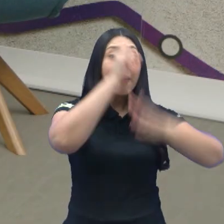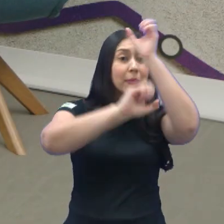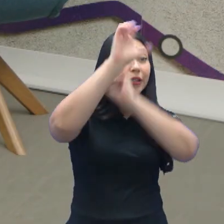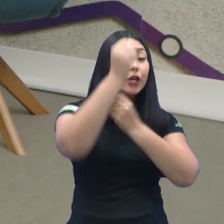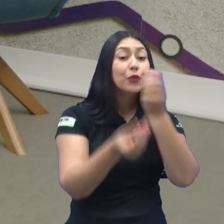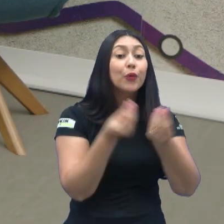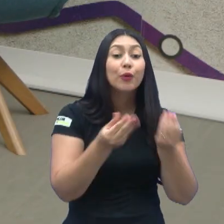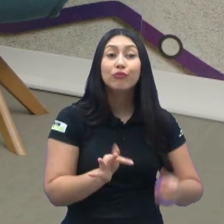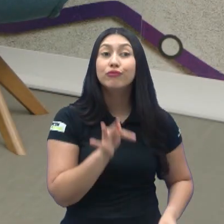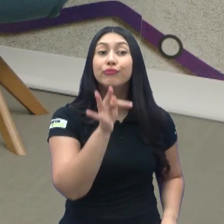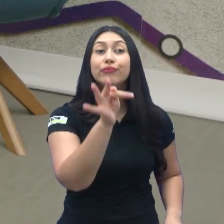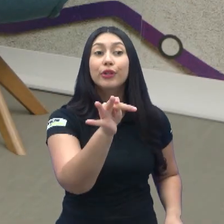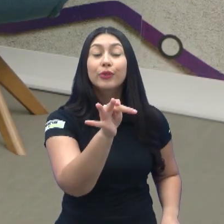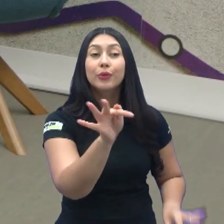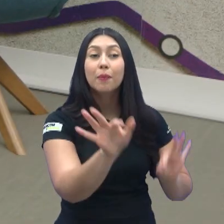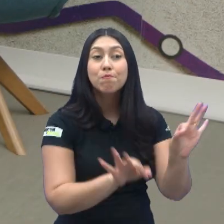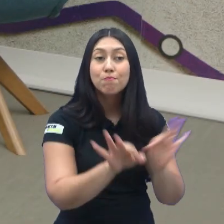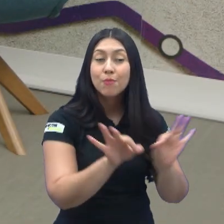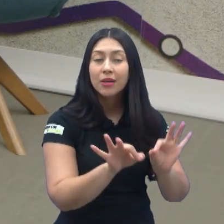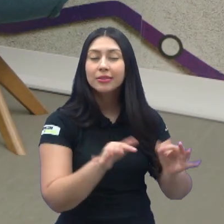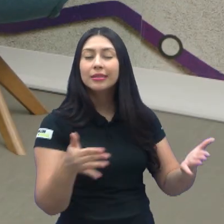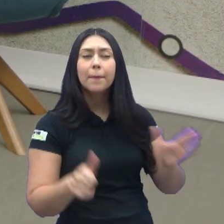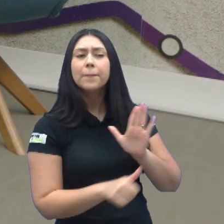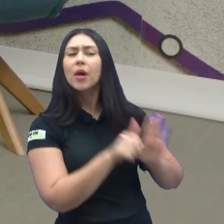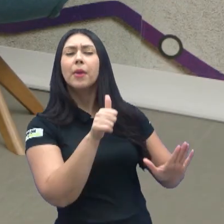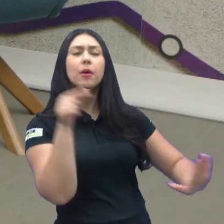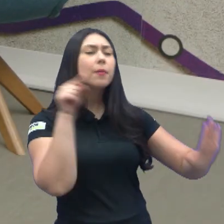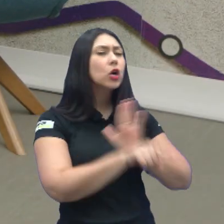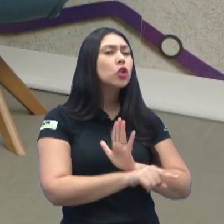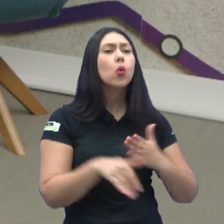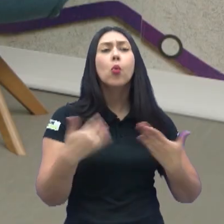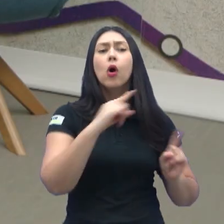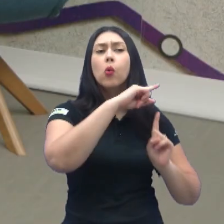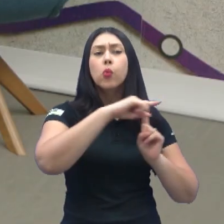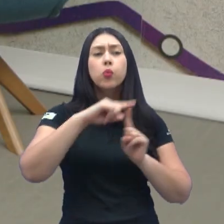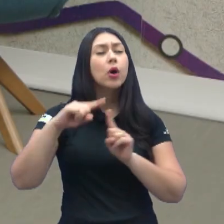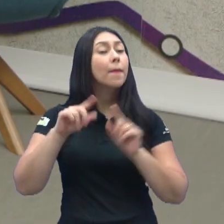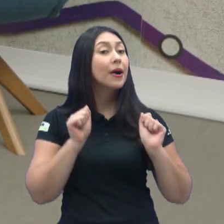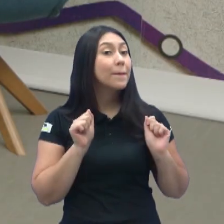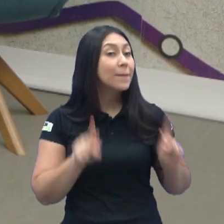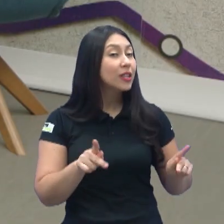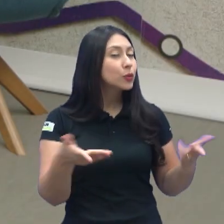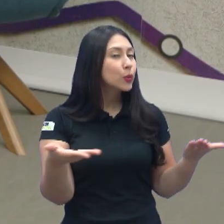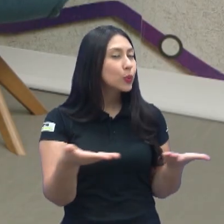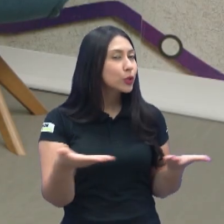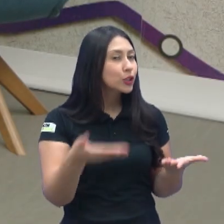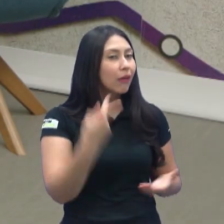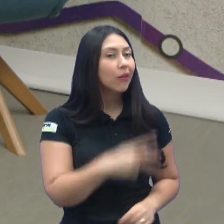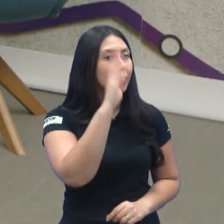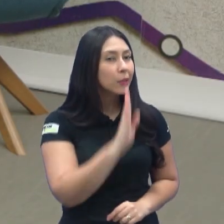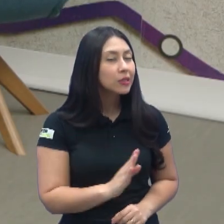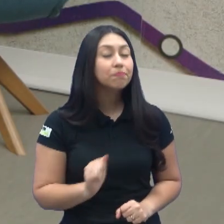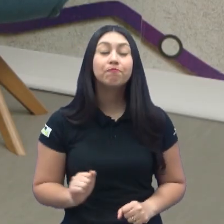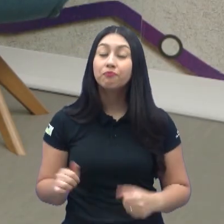essas mudanças, né? Eu quero começar perguntando quais os tipos de aposentadoria hoje estão disponíveis no Brasil, doutor. Então,